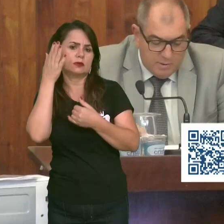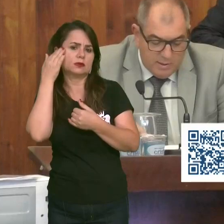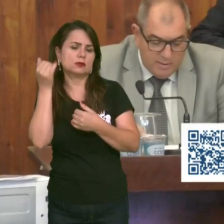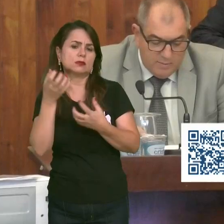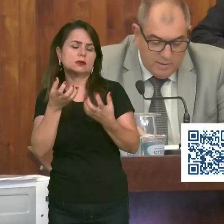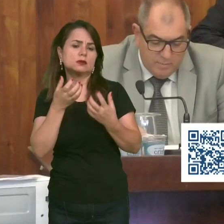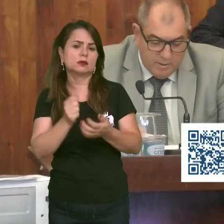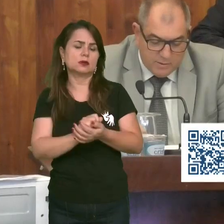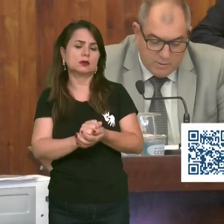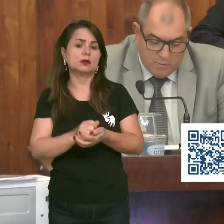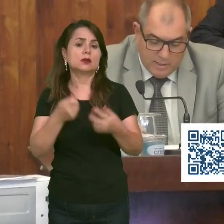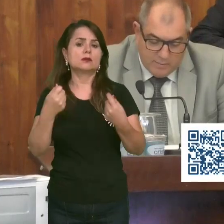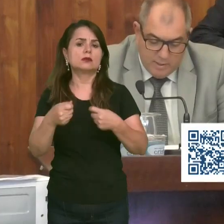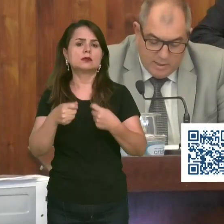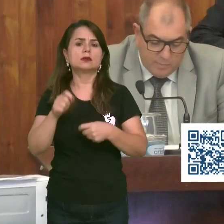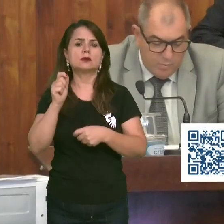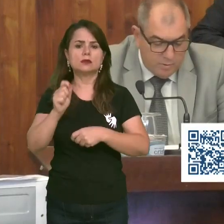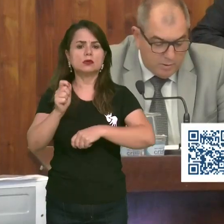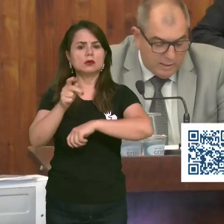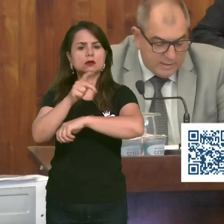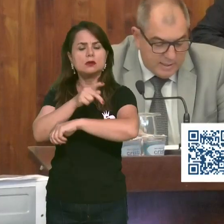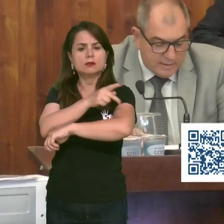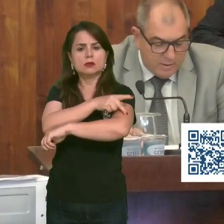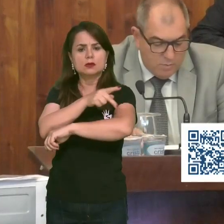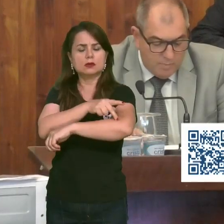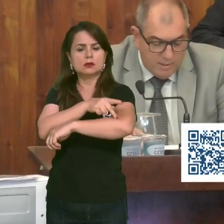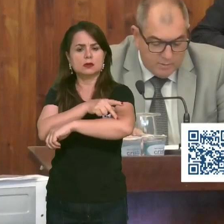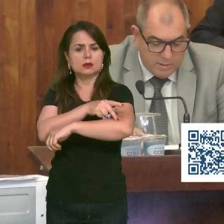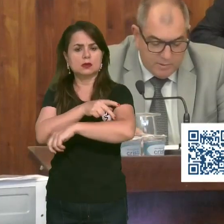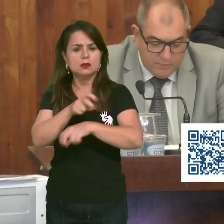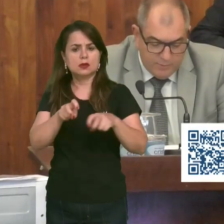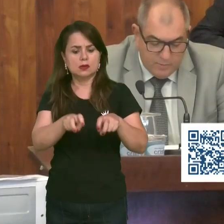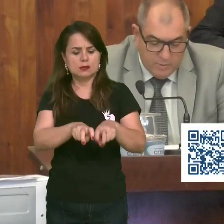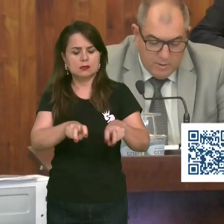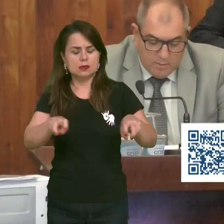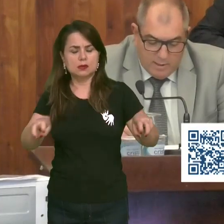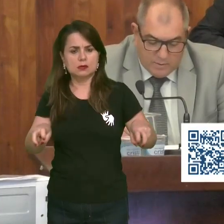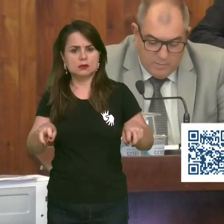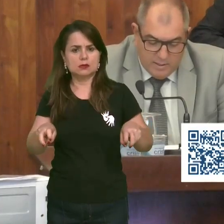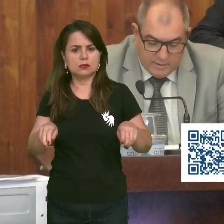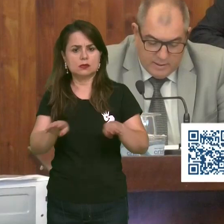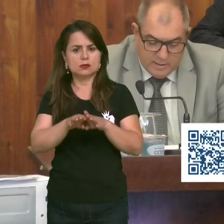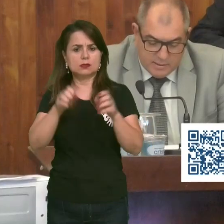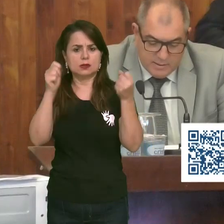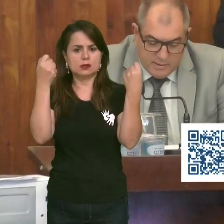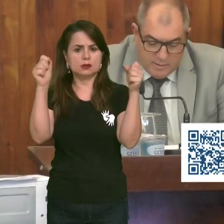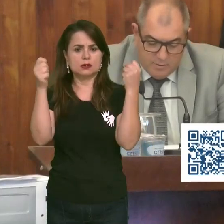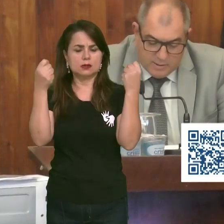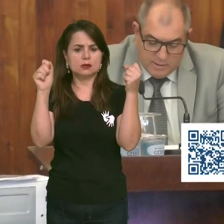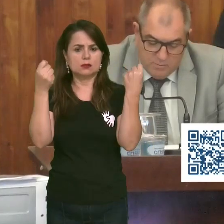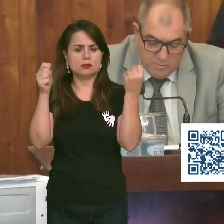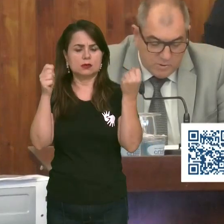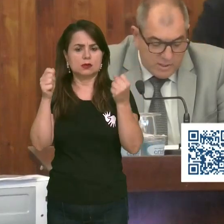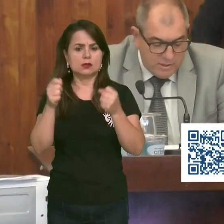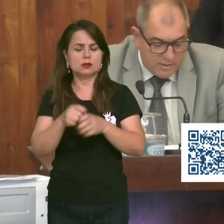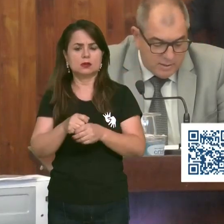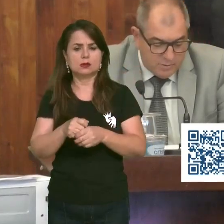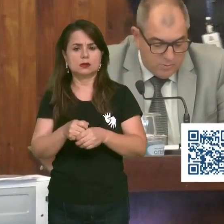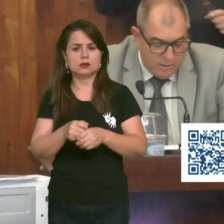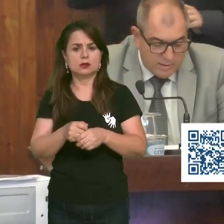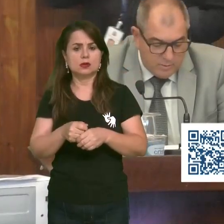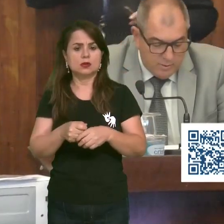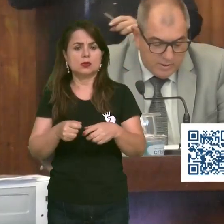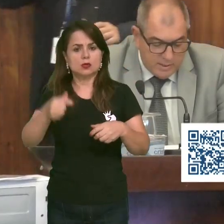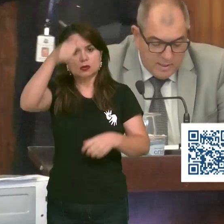de academia ao ar livre e bancos de concreto em área pública localizada na Rua Bento de Abreu Filho quadro 63 lotes sem número Jardim